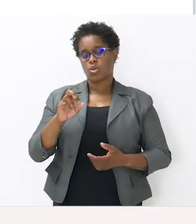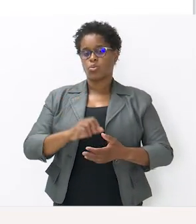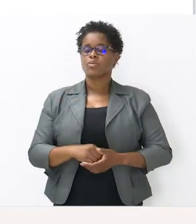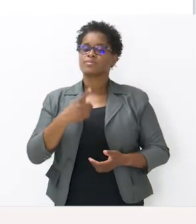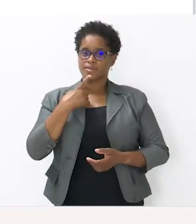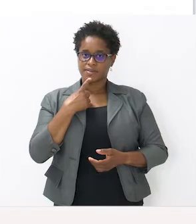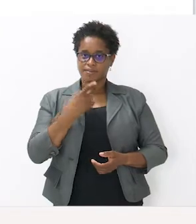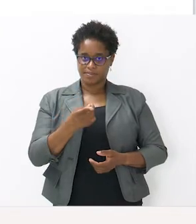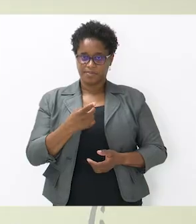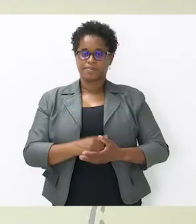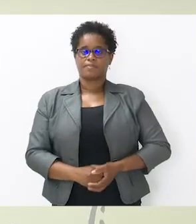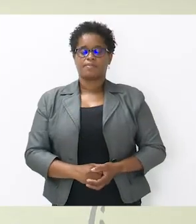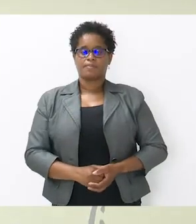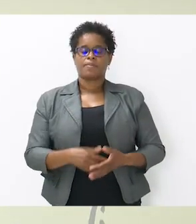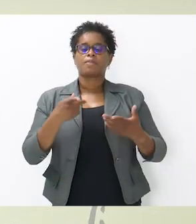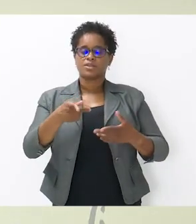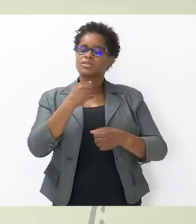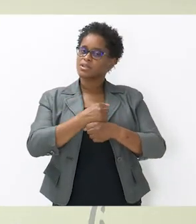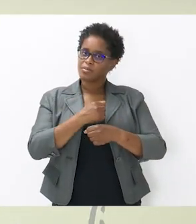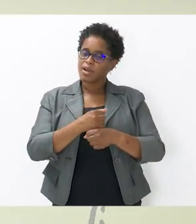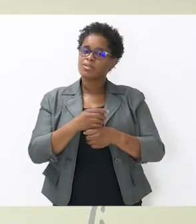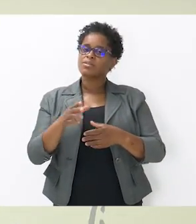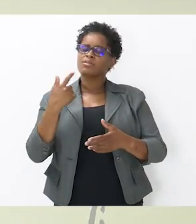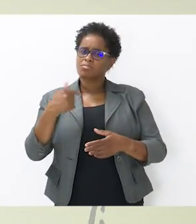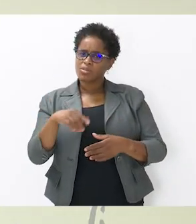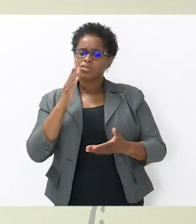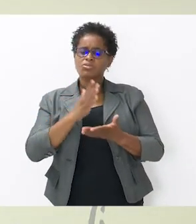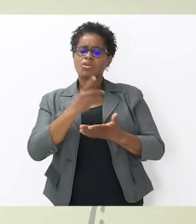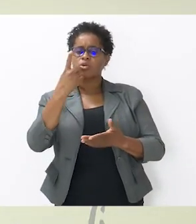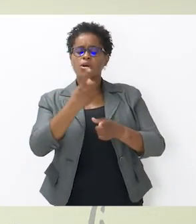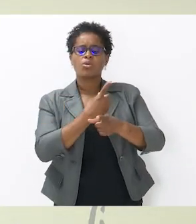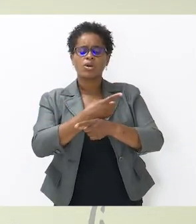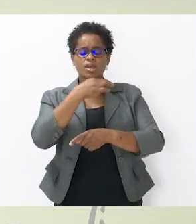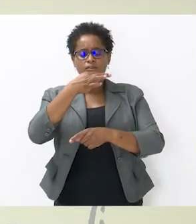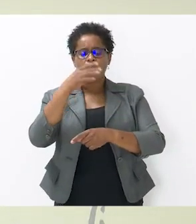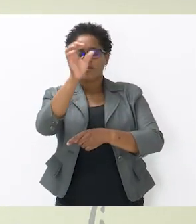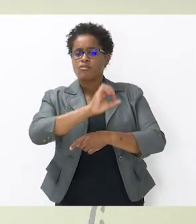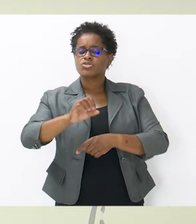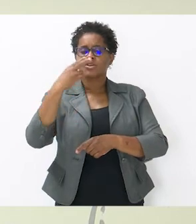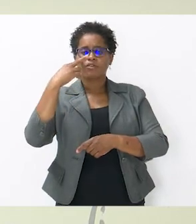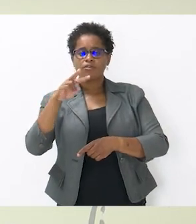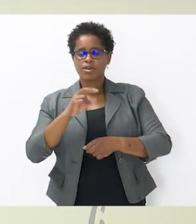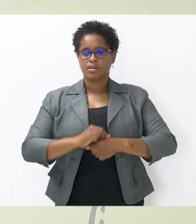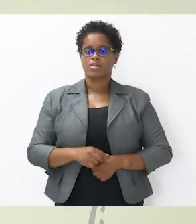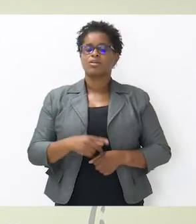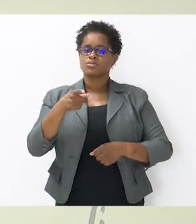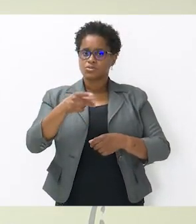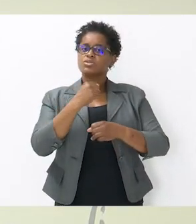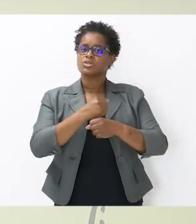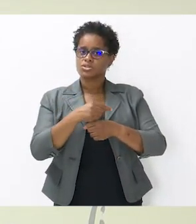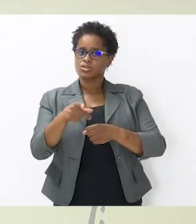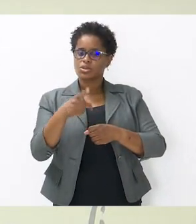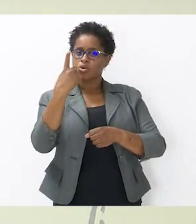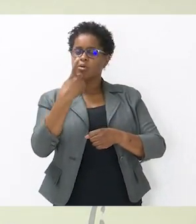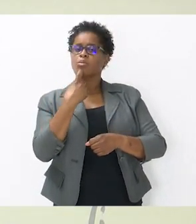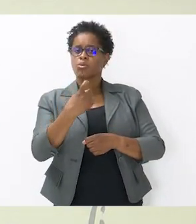78, certo? E sobre esses exercícios, há apenas uma coisa a dizer. Vocês vão encontrar no exercício